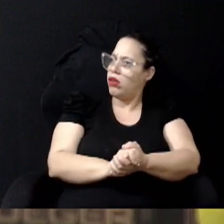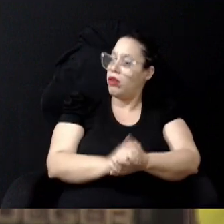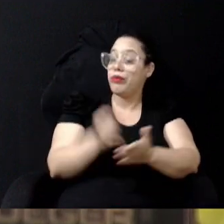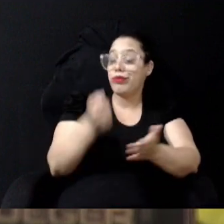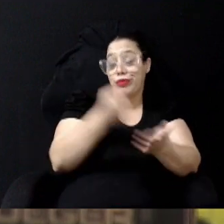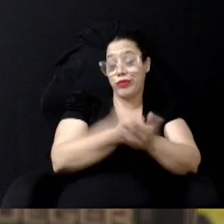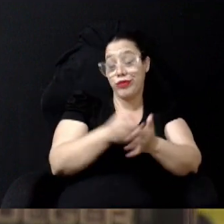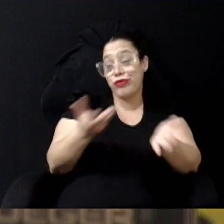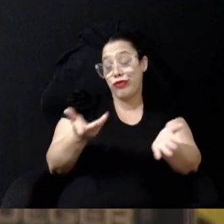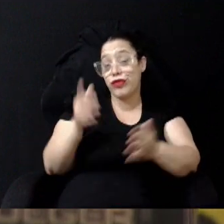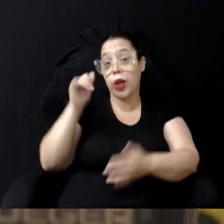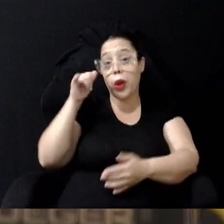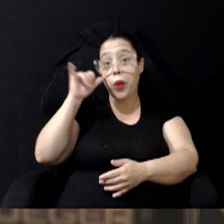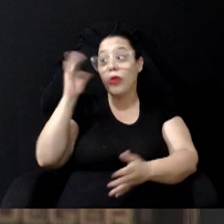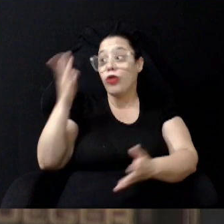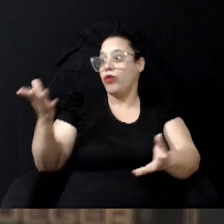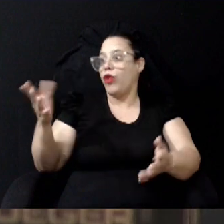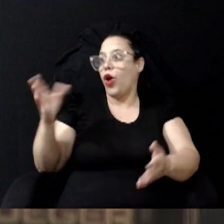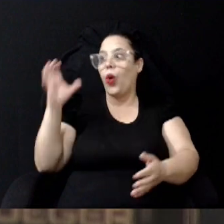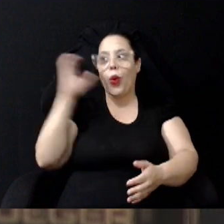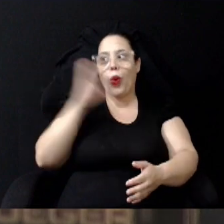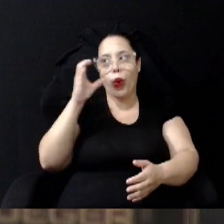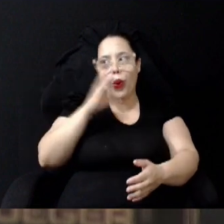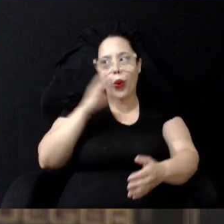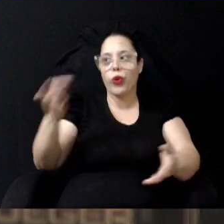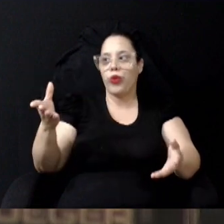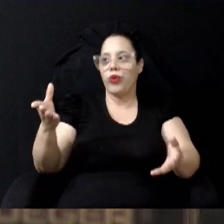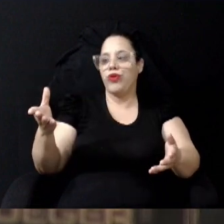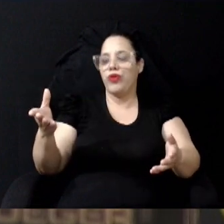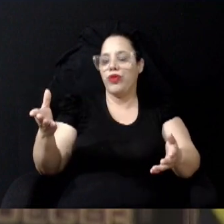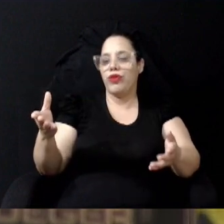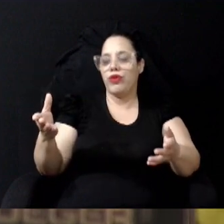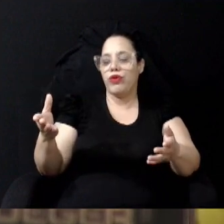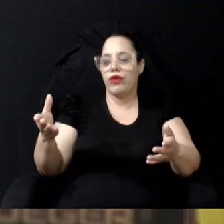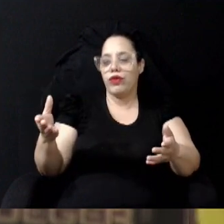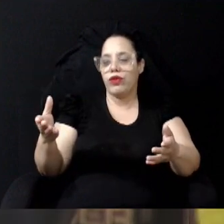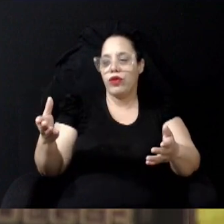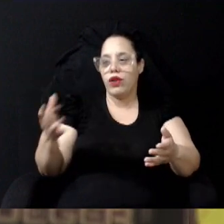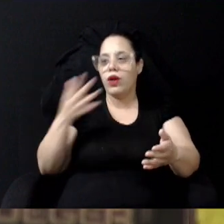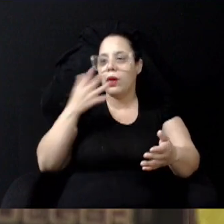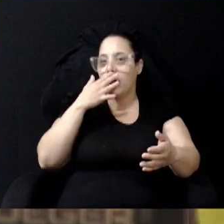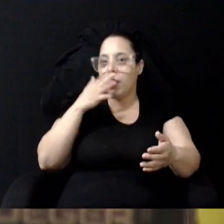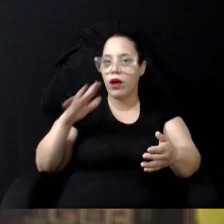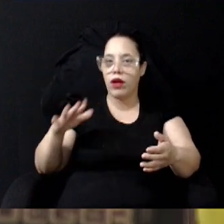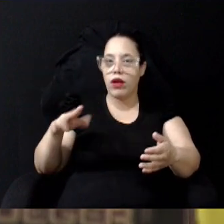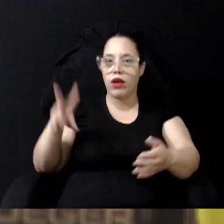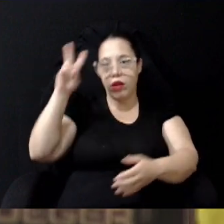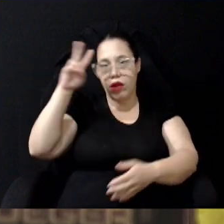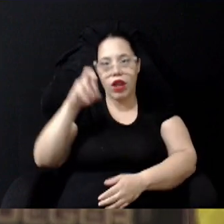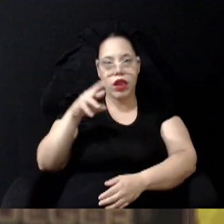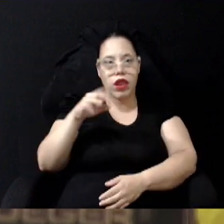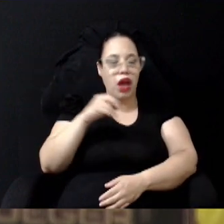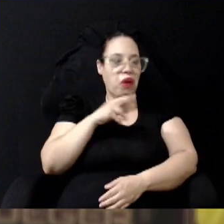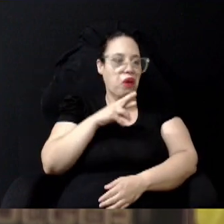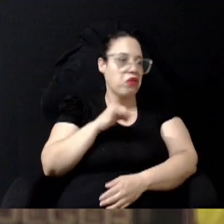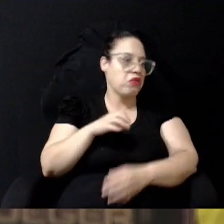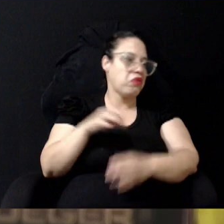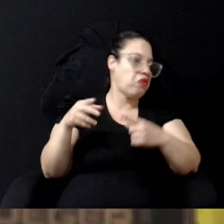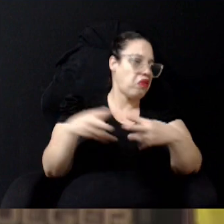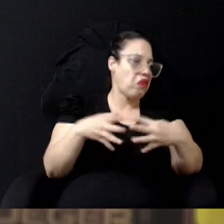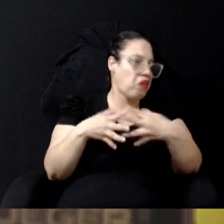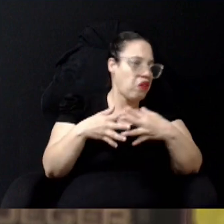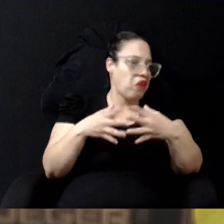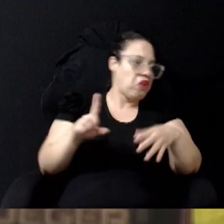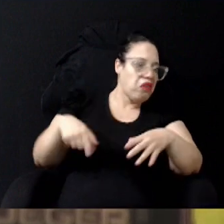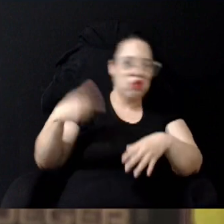Uma providência urgente, porque não adianta nada as crianças saberem a história da Rússia, dos Estados Unidos, não sei de onde, e não saber